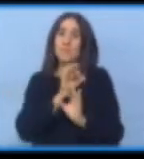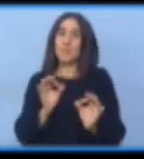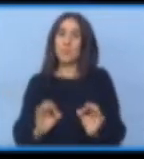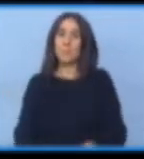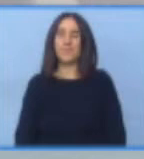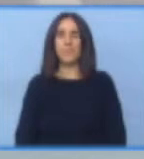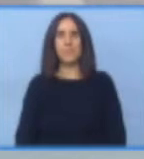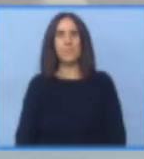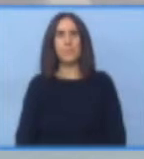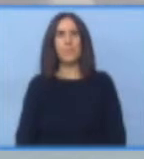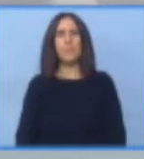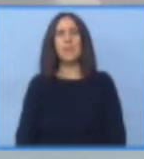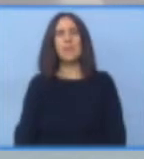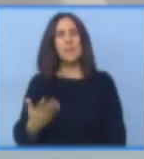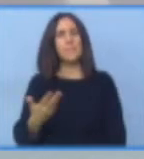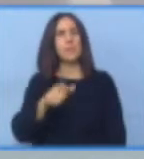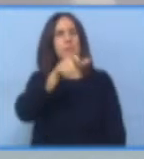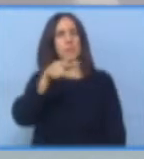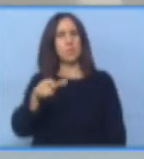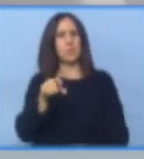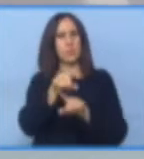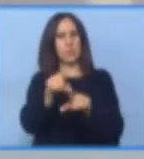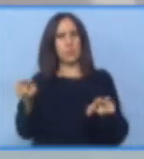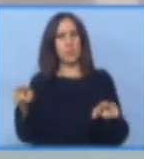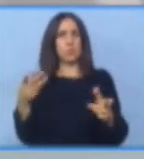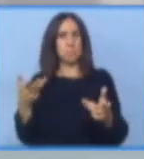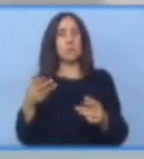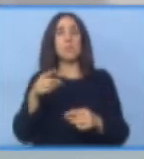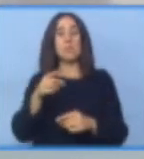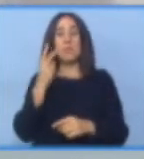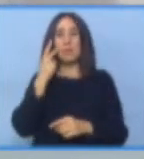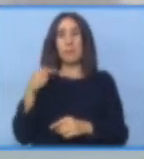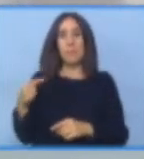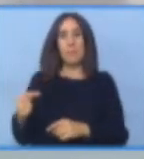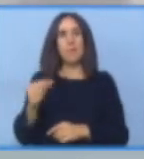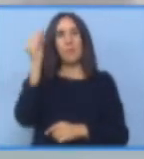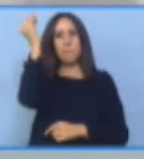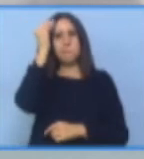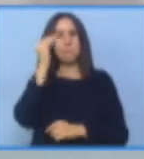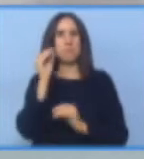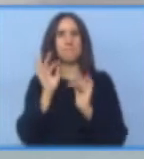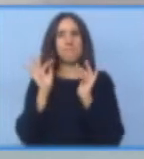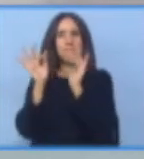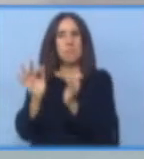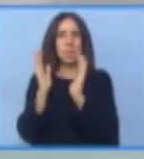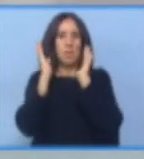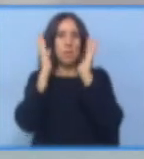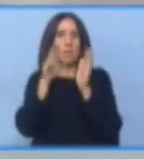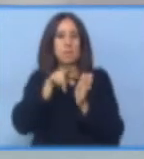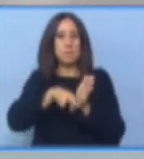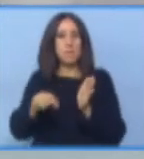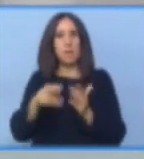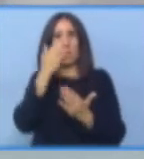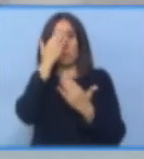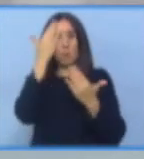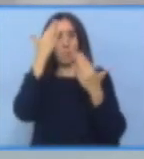E estas pessoas que por estes dias se fazem à estrada, que rumam às aldeias, que vão aos cemitérios, que prestam a sua romagem, a